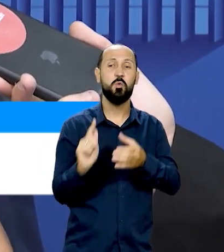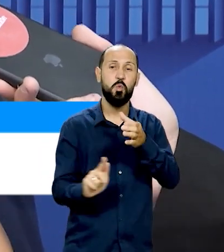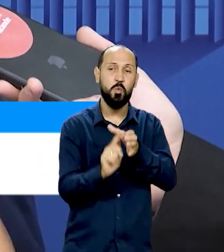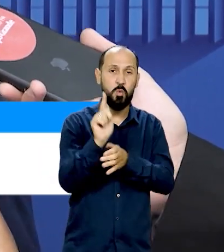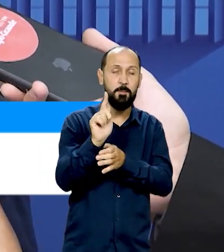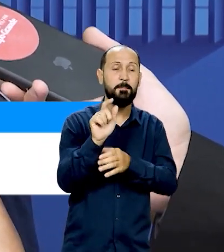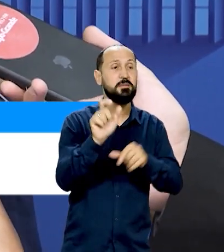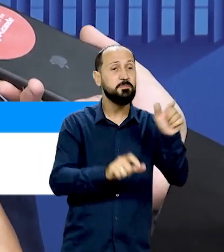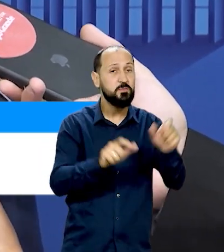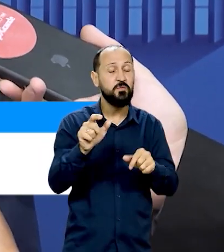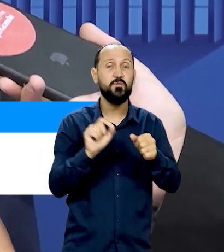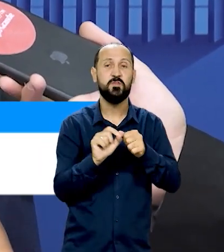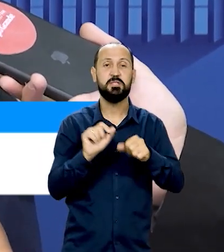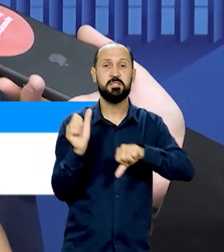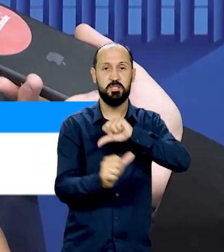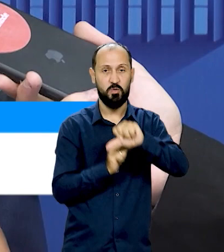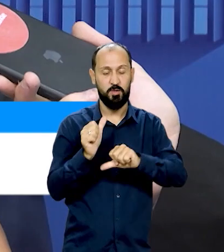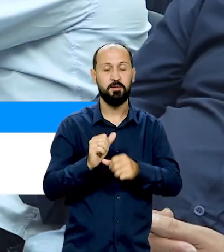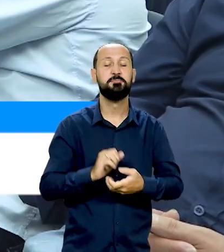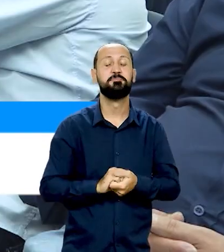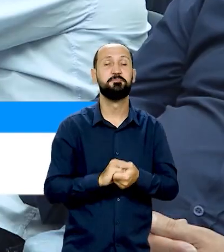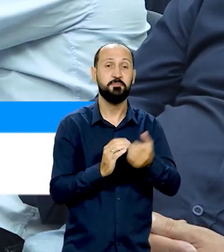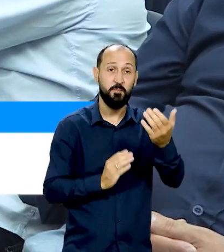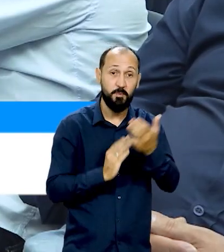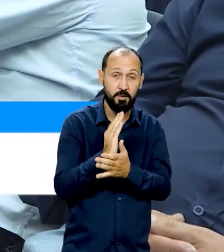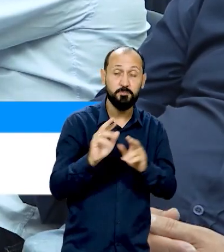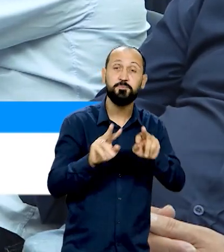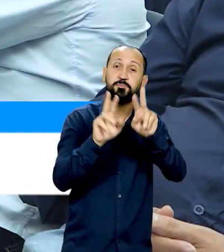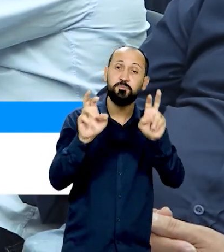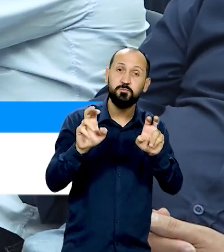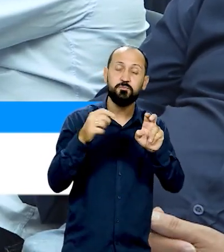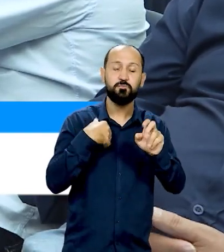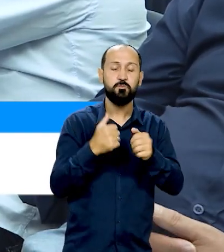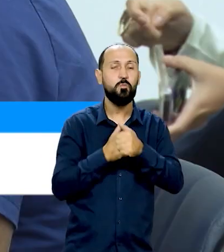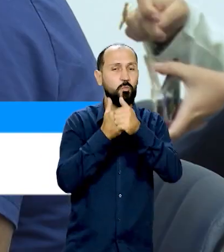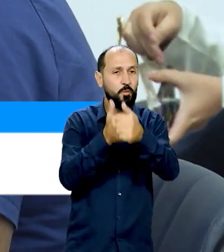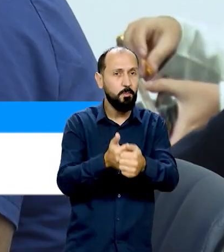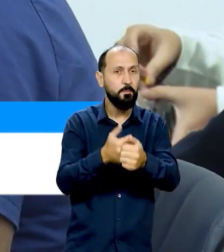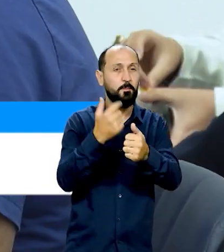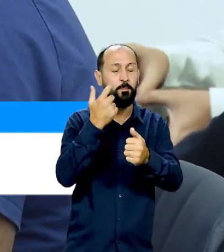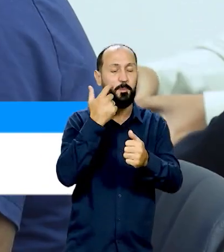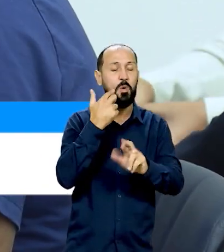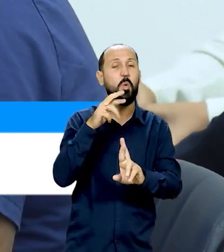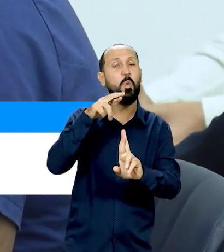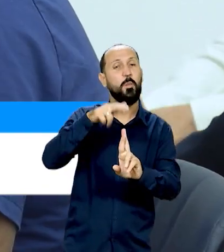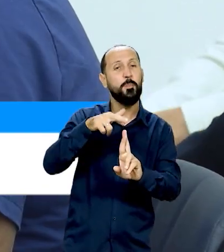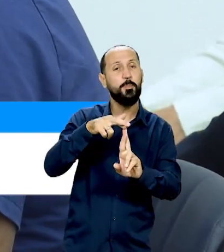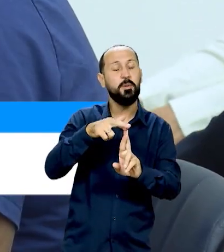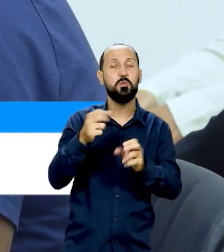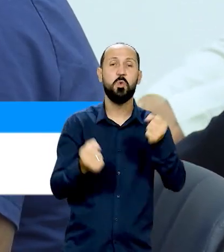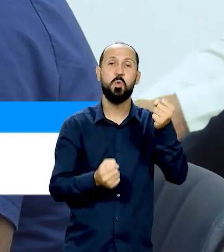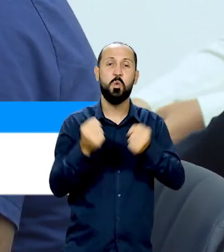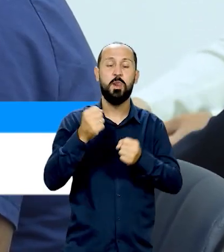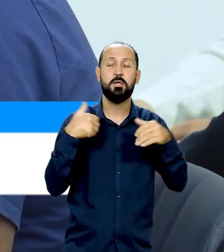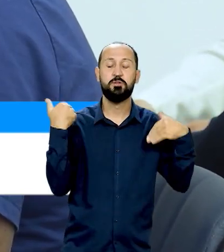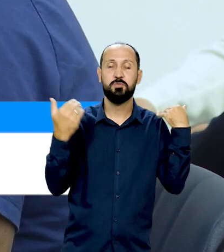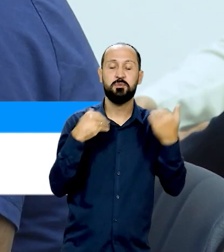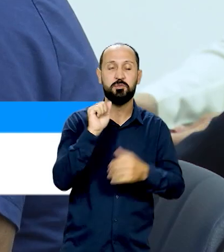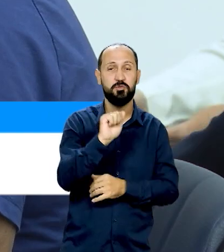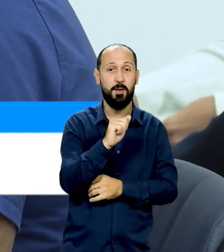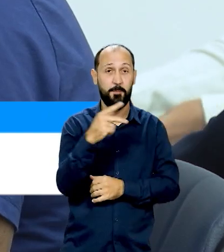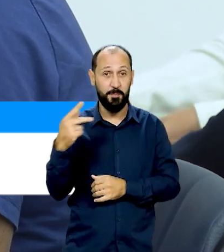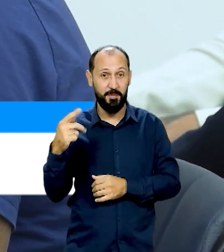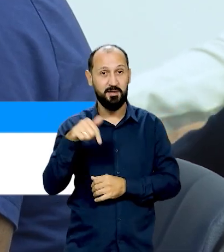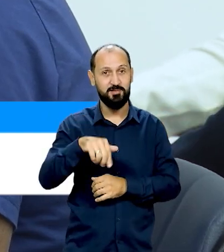em combustível a gás para as pessoas que fizerem isso. A aprovação da matéria foi acompanhada pelo representante dos motoristas